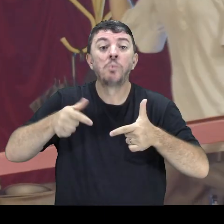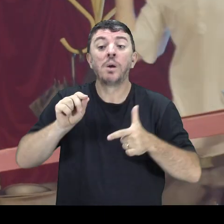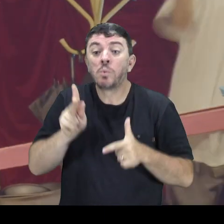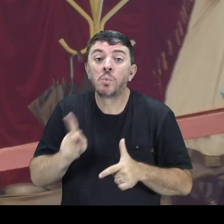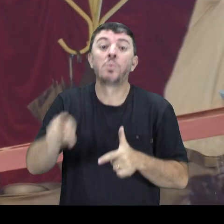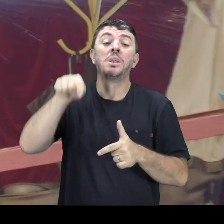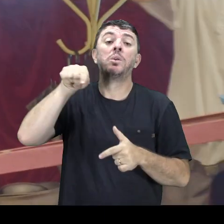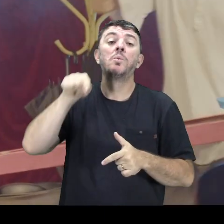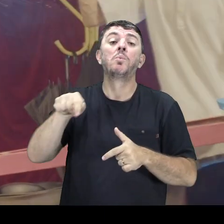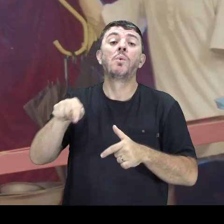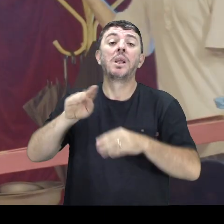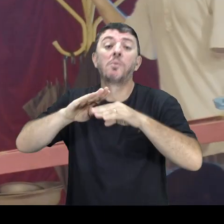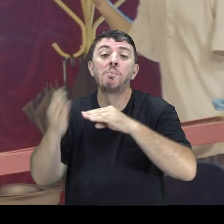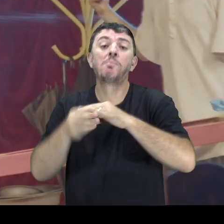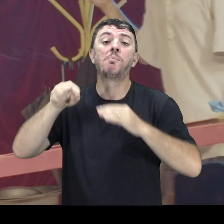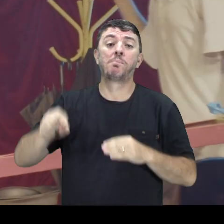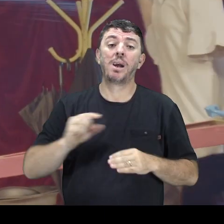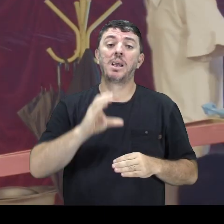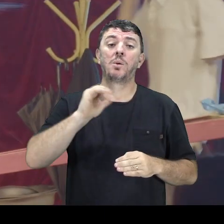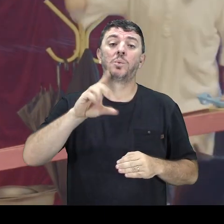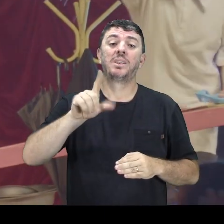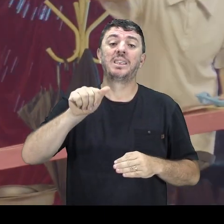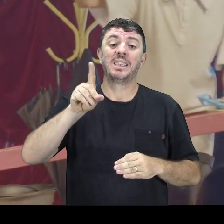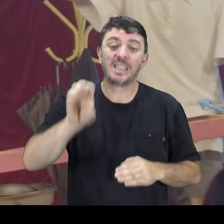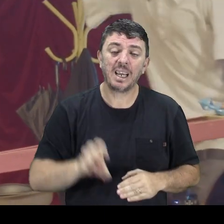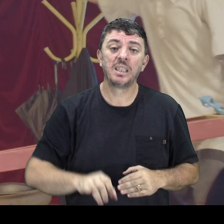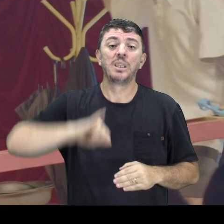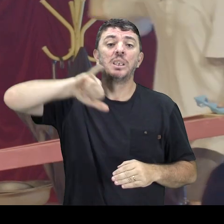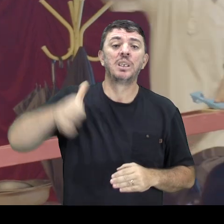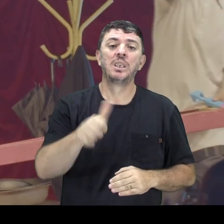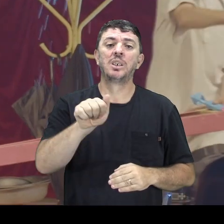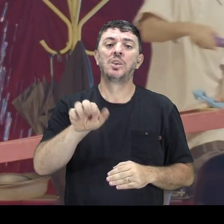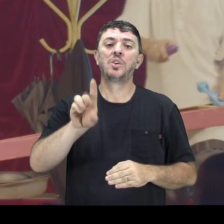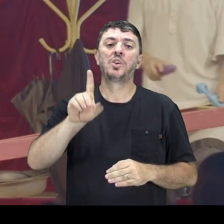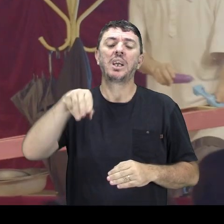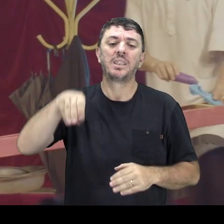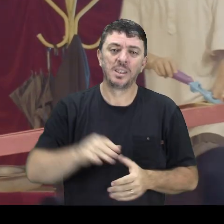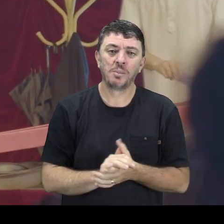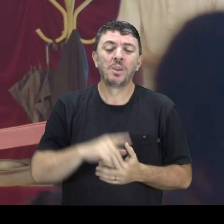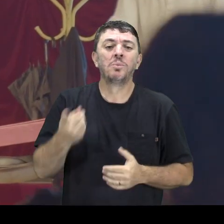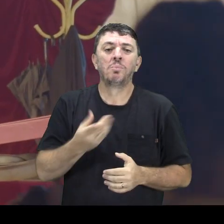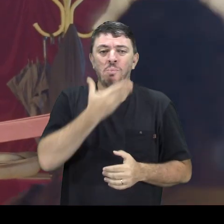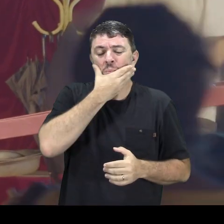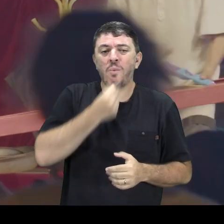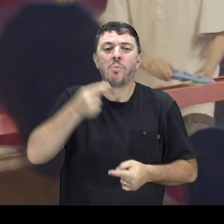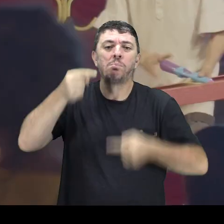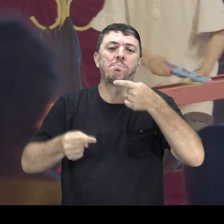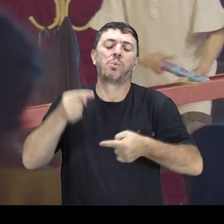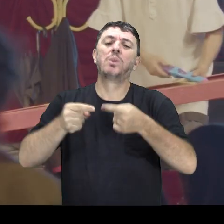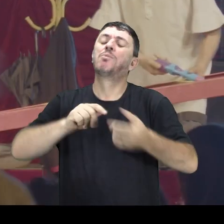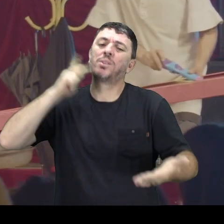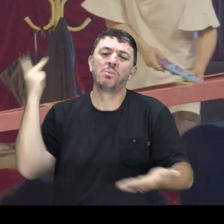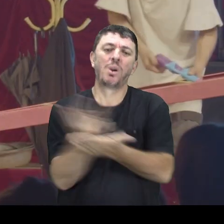Jardim. Eu acho que foi um dos maiores erros que um político podia cometer e ele fez de uma maneira muito errada